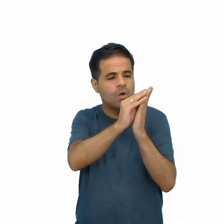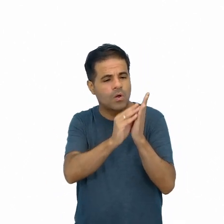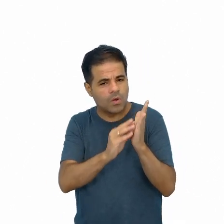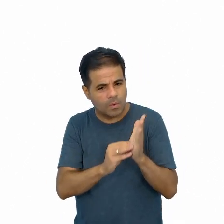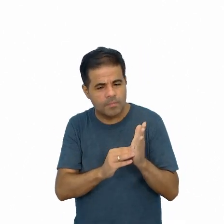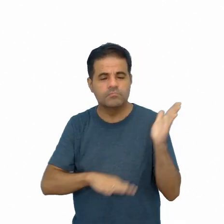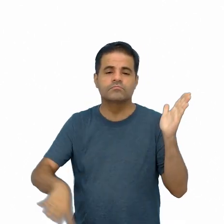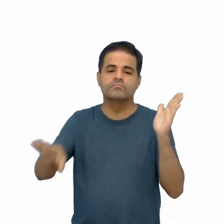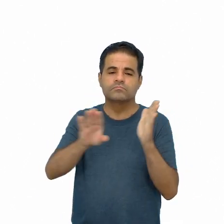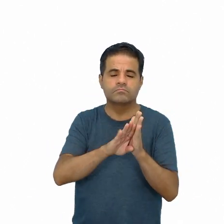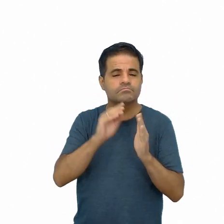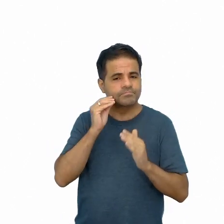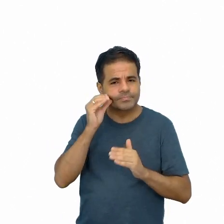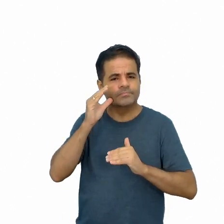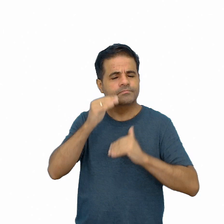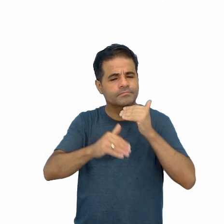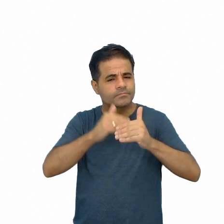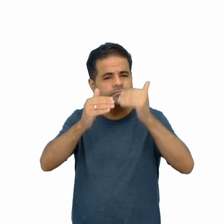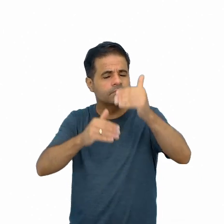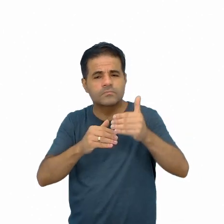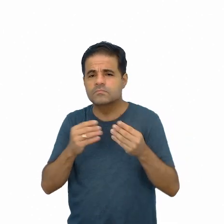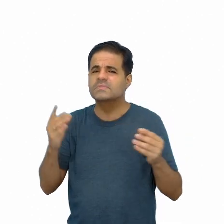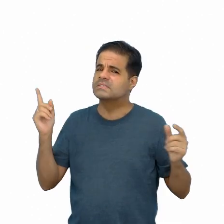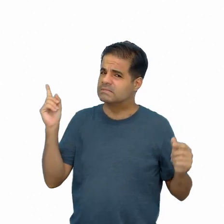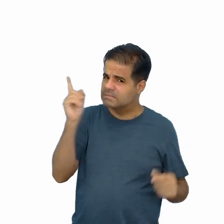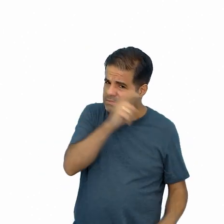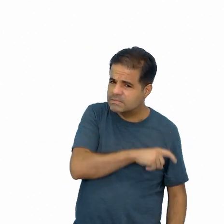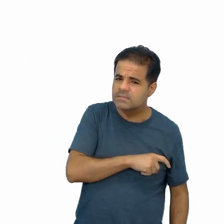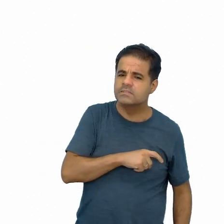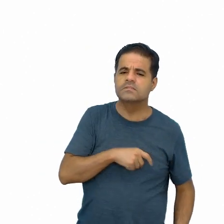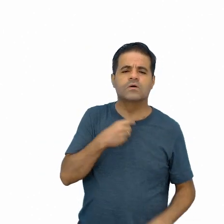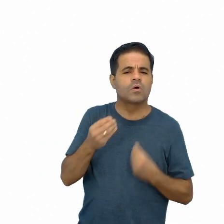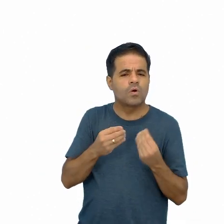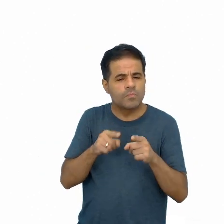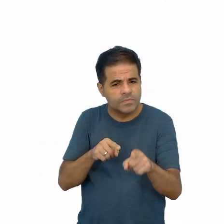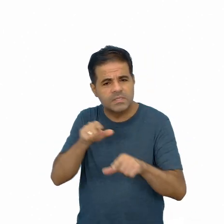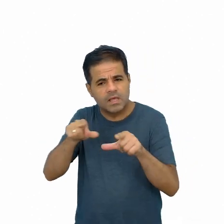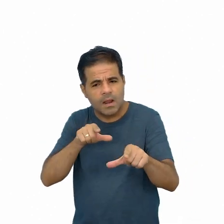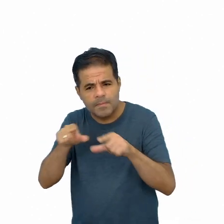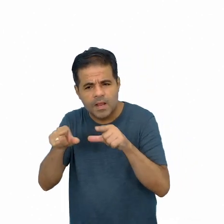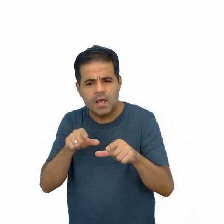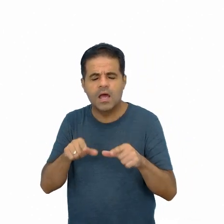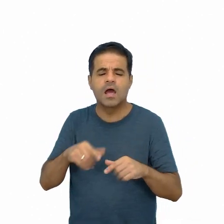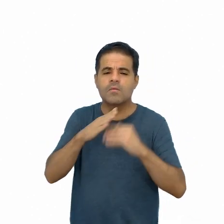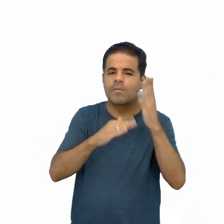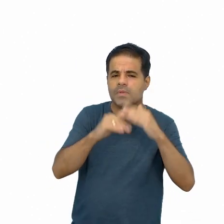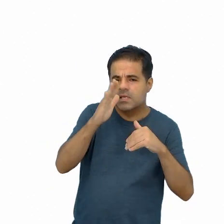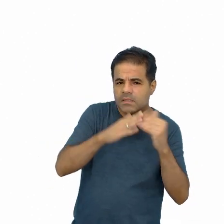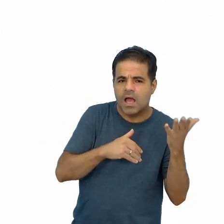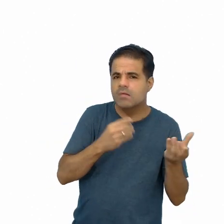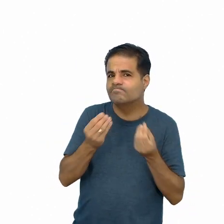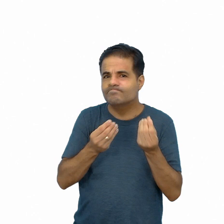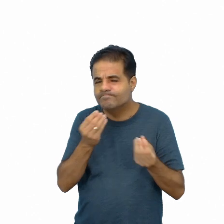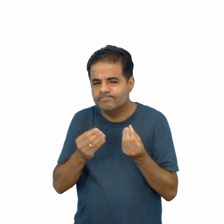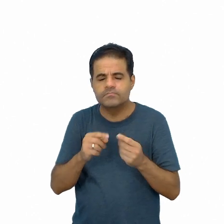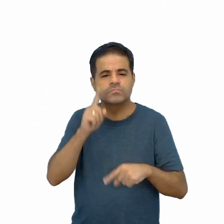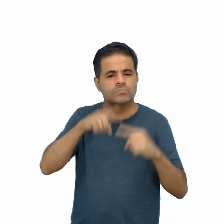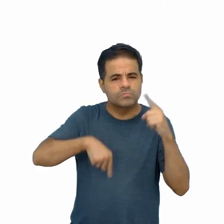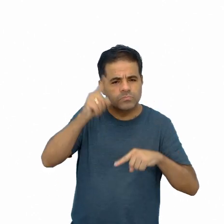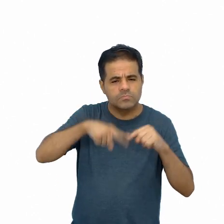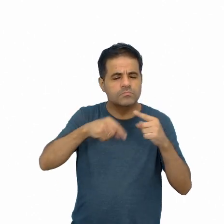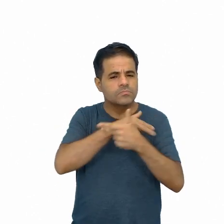nos conhecimentos avançados. Então, a complexidade, né, de como você vai trabalhar uma habilidade ou um objeto